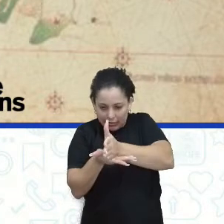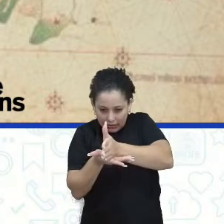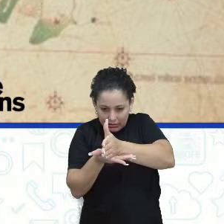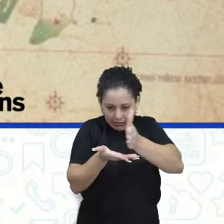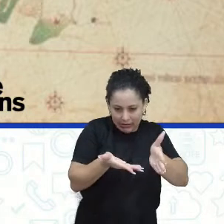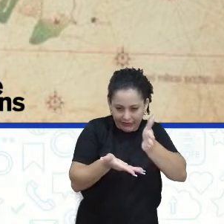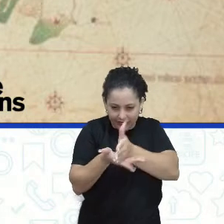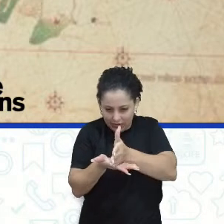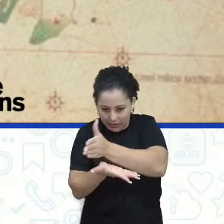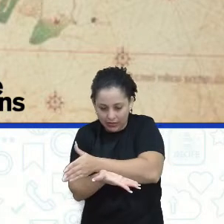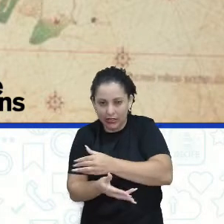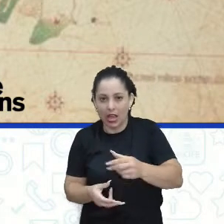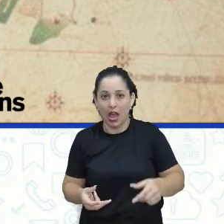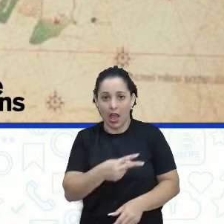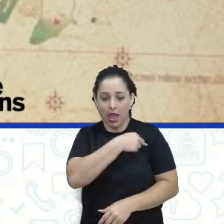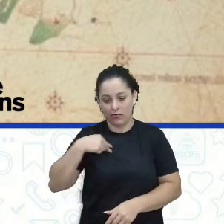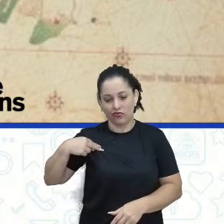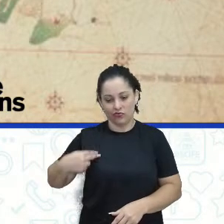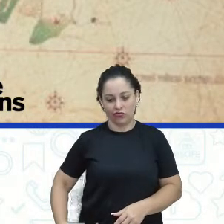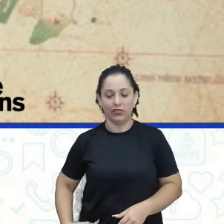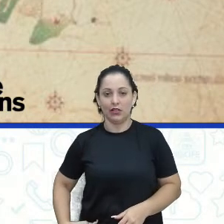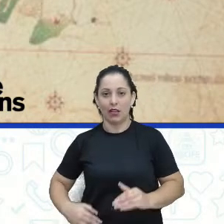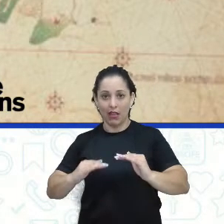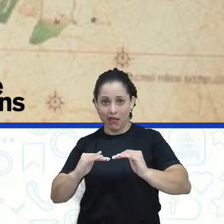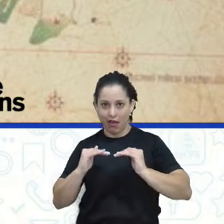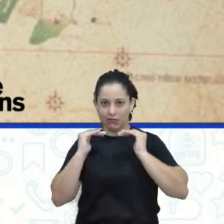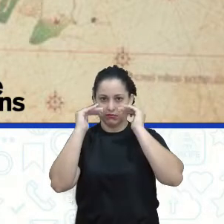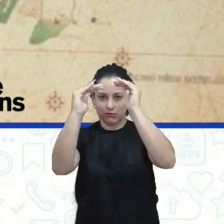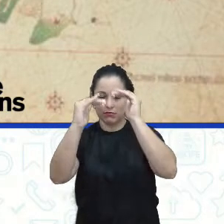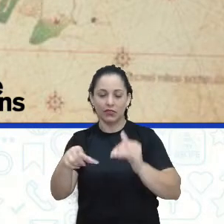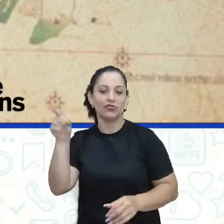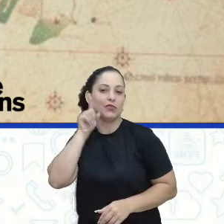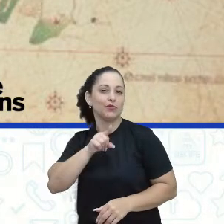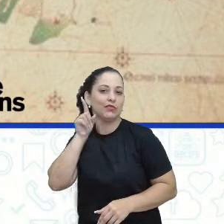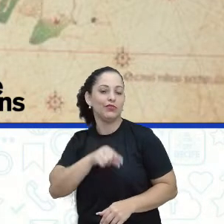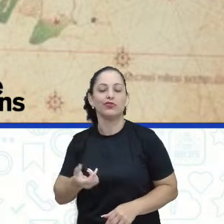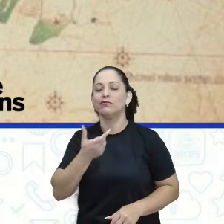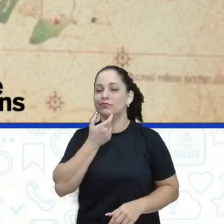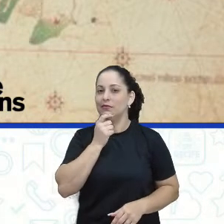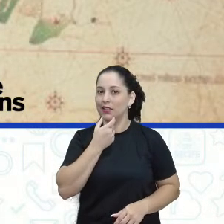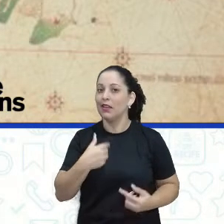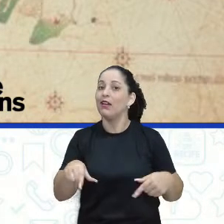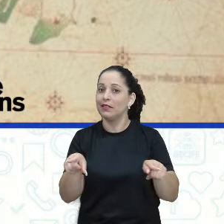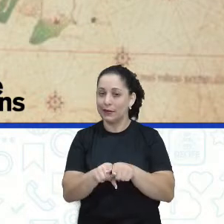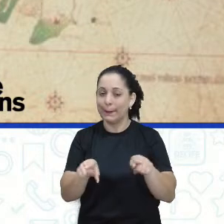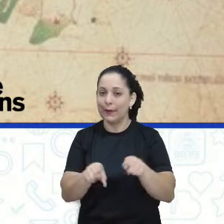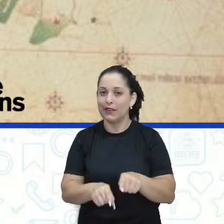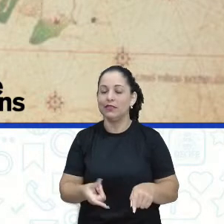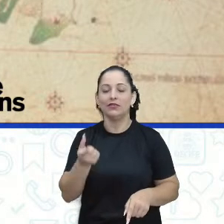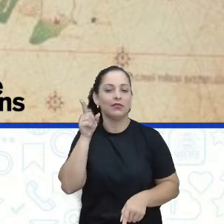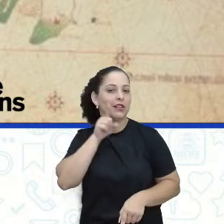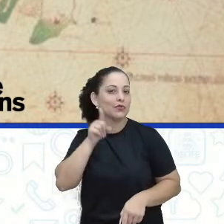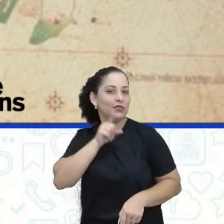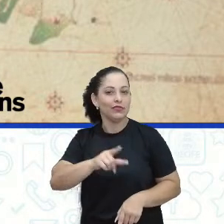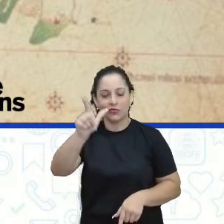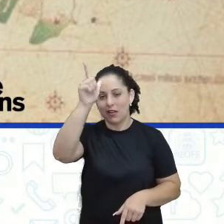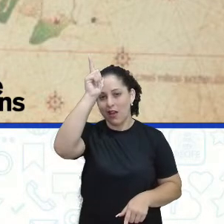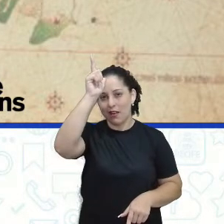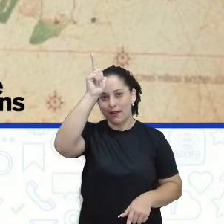Estados Unidos, né, mais acima, né? Então, na realidade, a gente tem Inglaterra, certo? Estados Unidos,